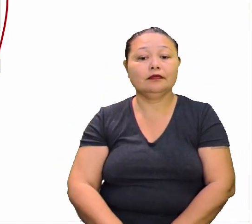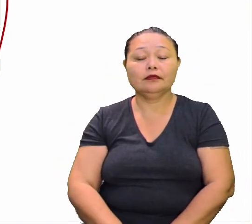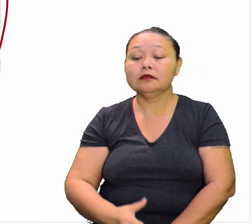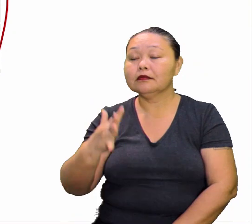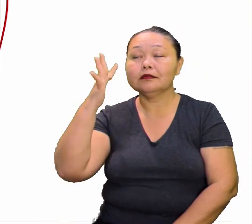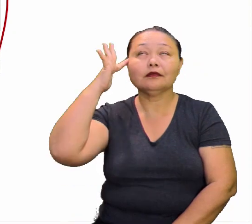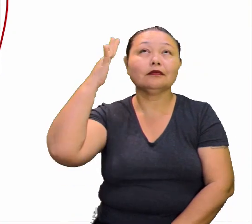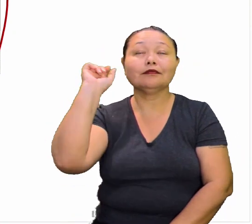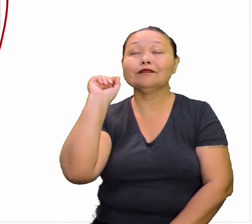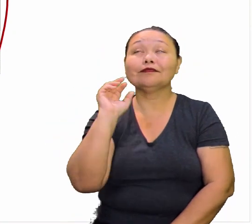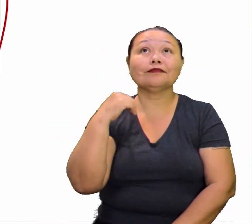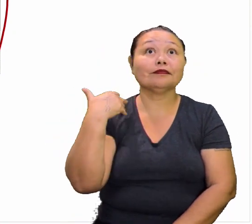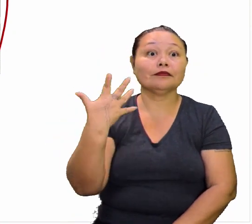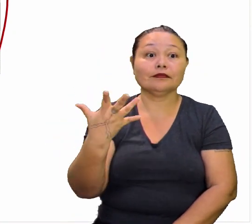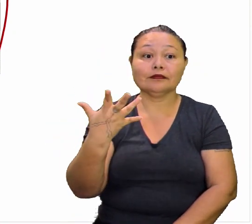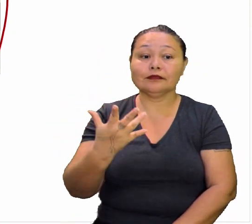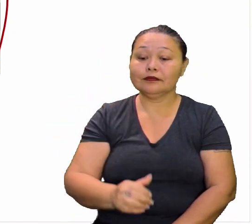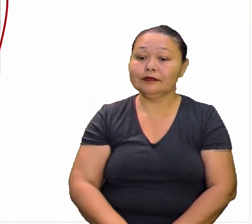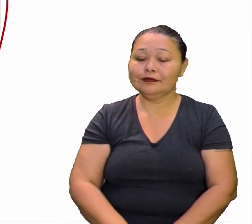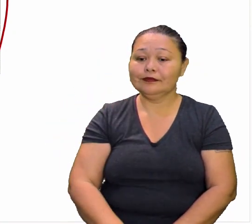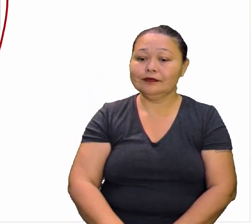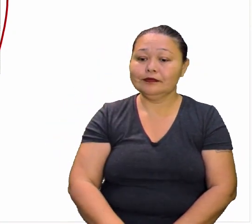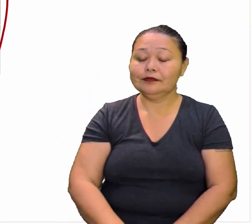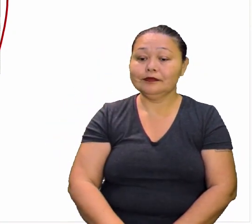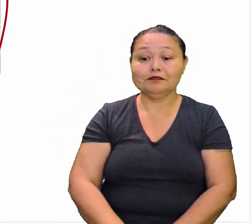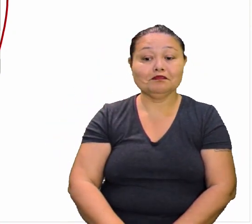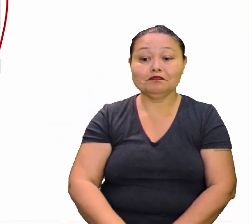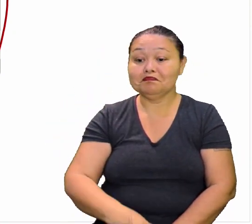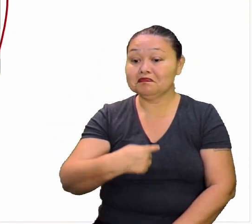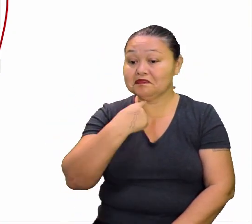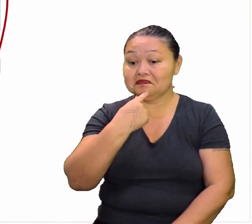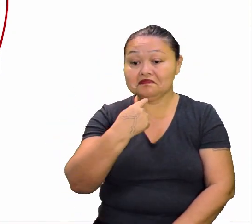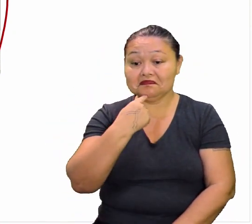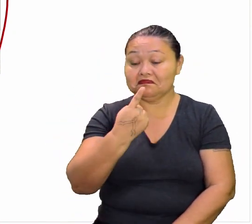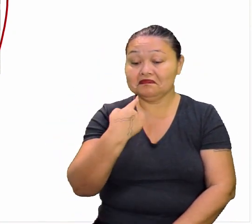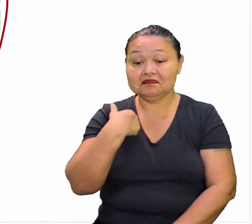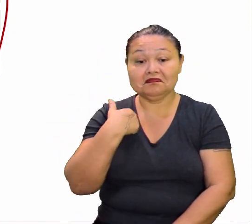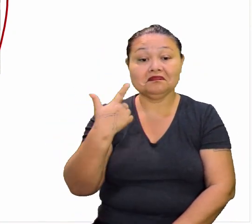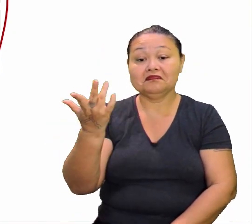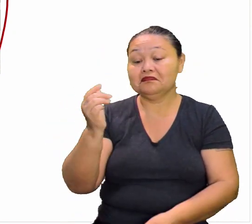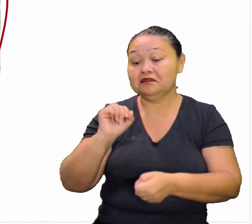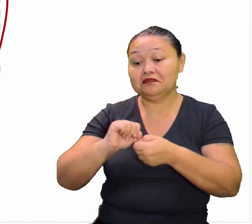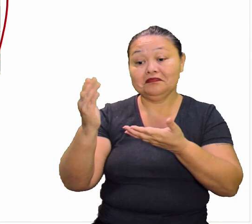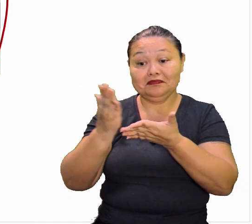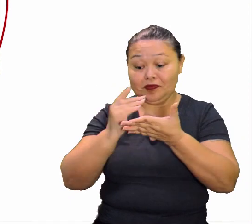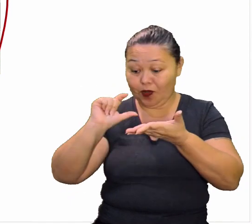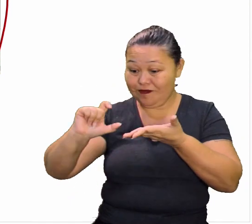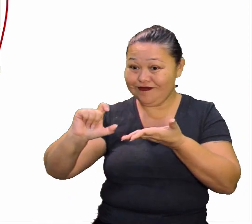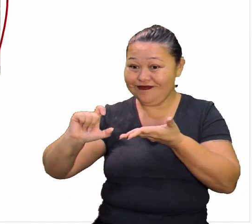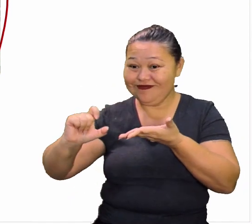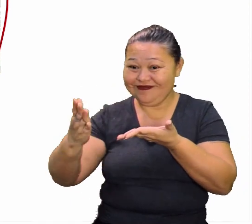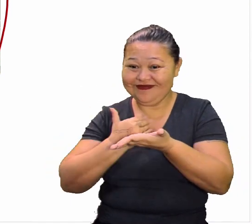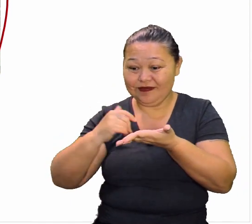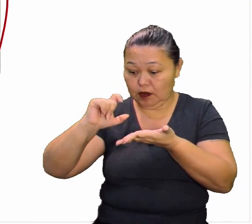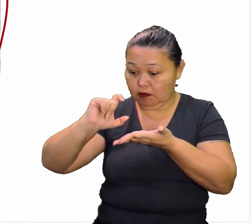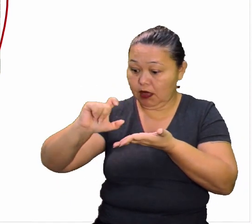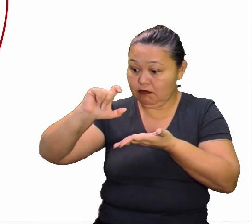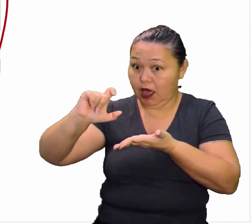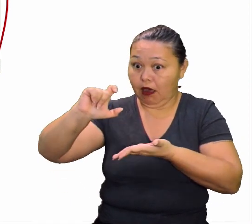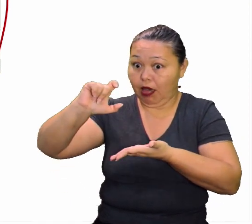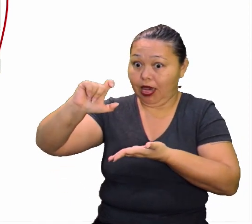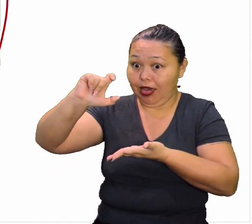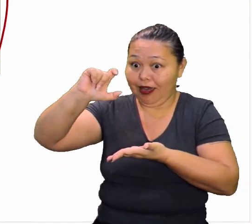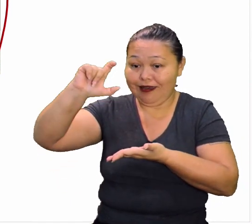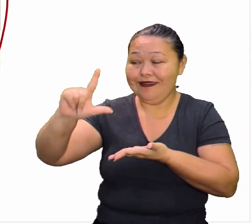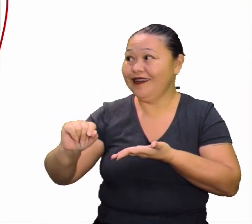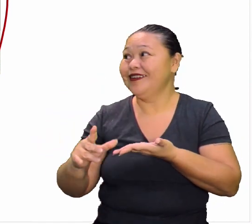Você imagina, cara, não dá para ser um caderno dessa grossura aí, né? Não ia ficar um